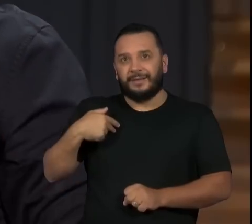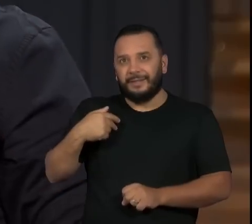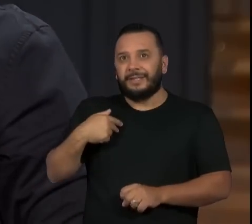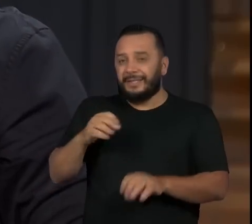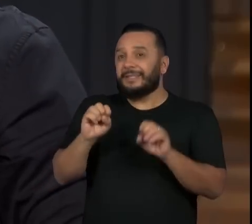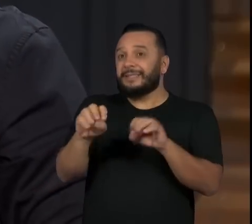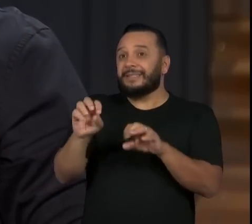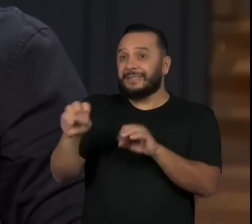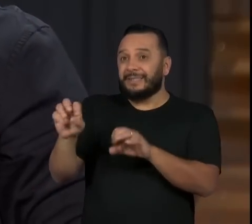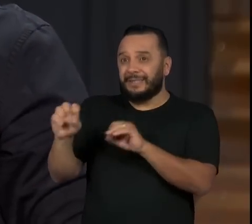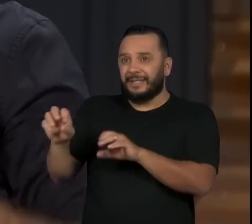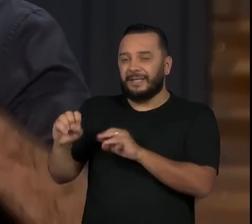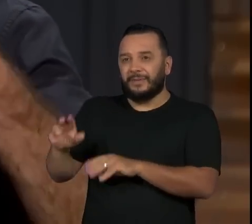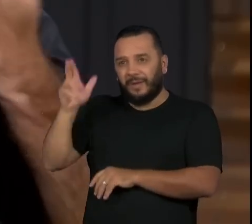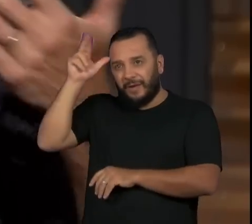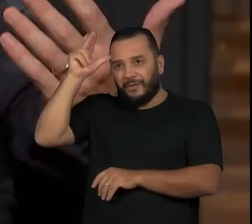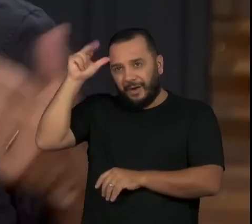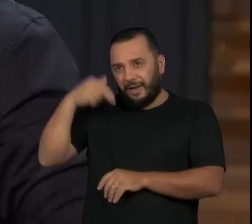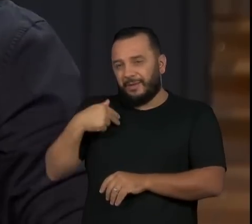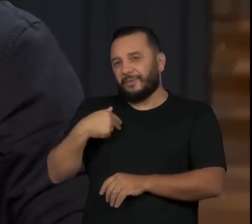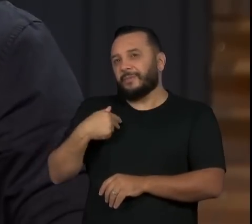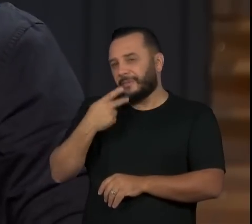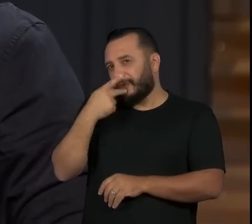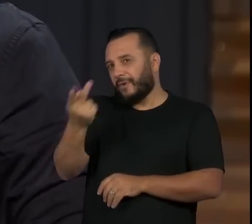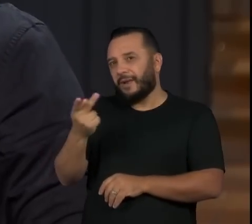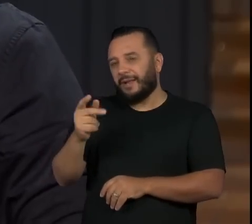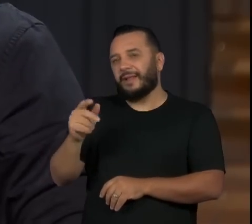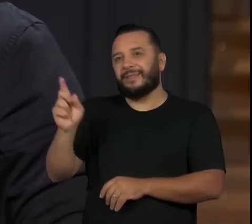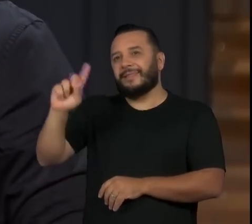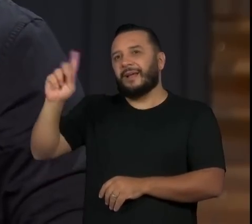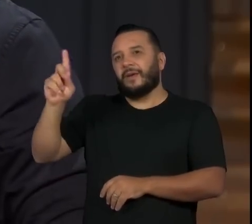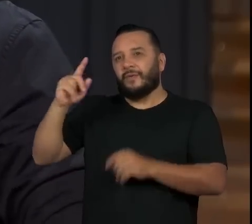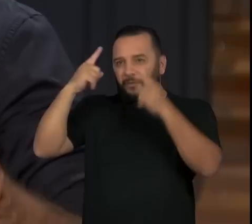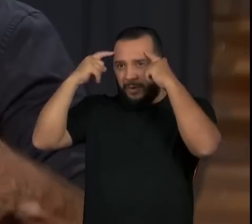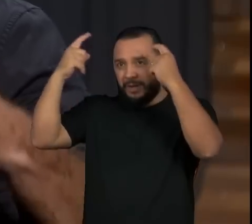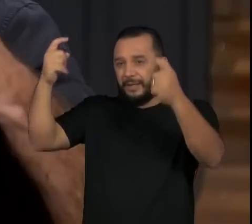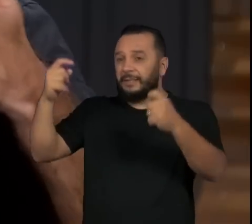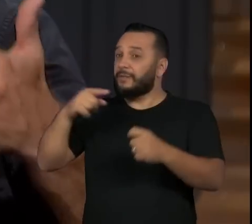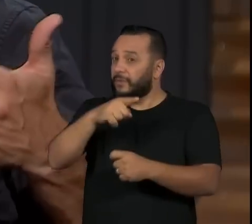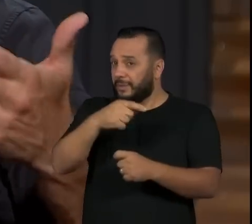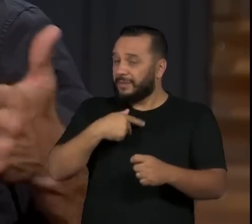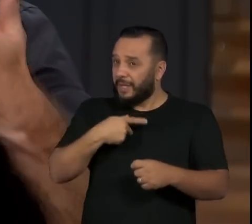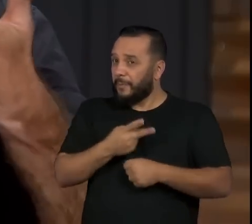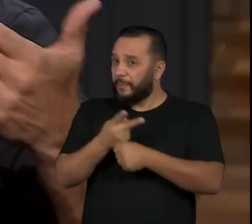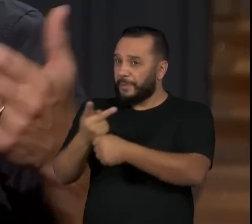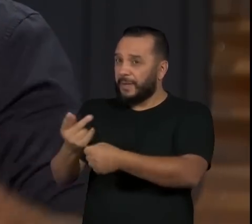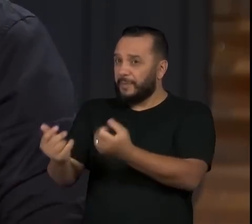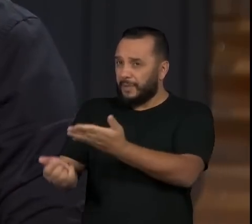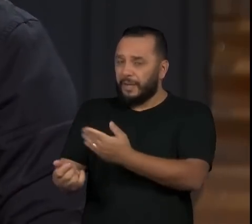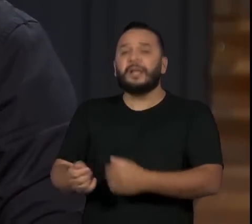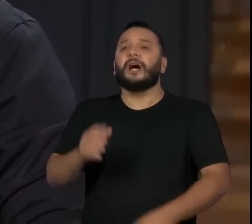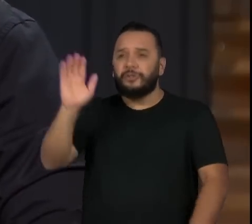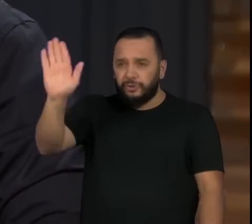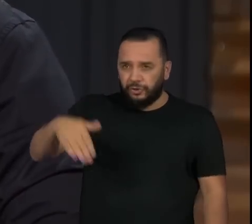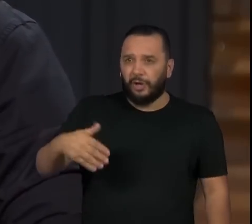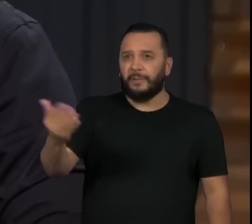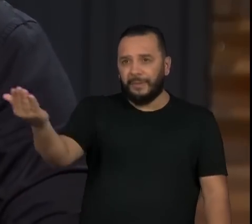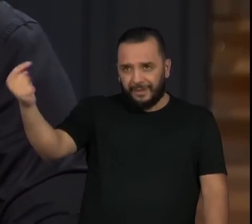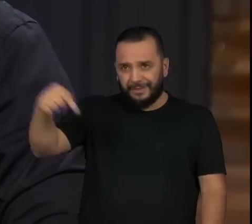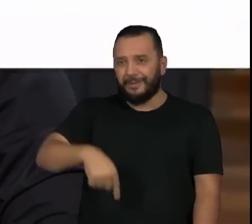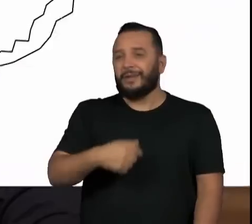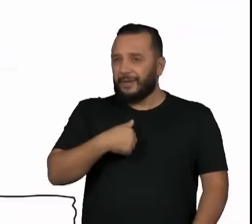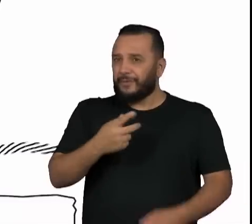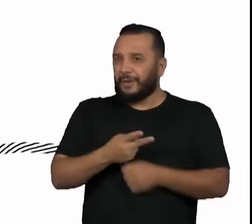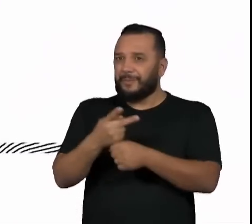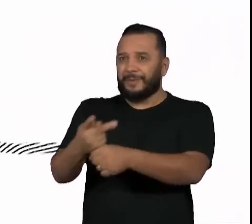para falar de não violência. E eu acho que ele merecia uma condecoração da senhora. E ela falou assim, pô, então vamos chamá-lo para